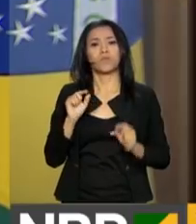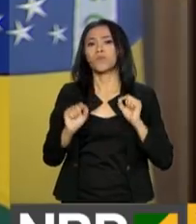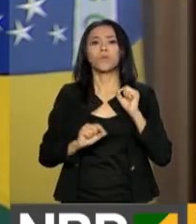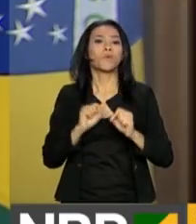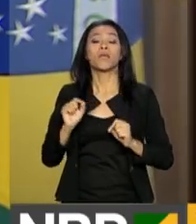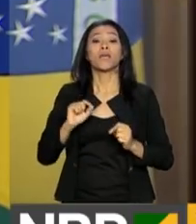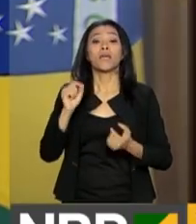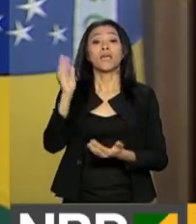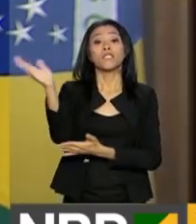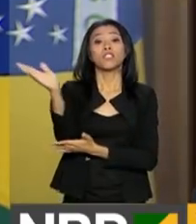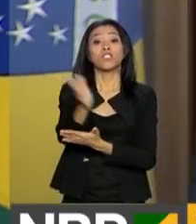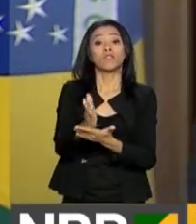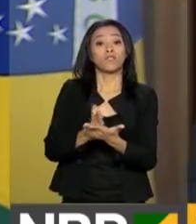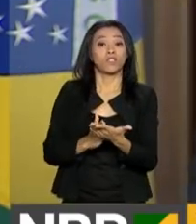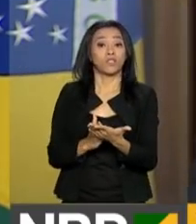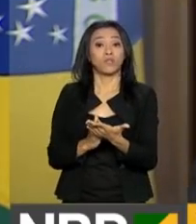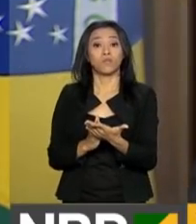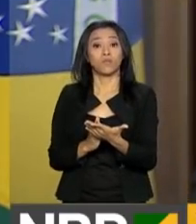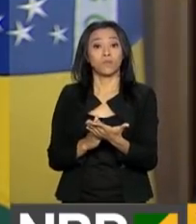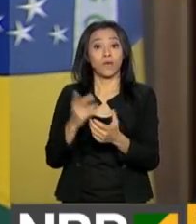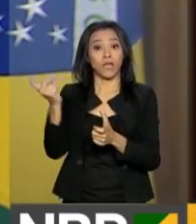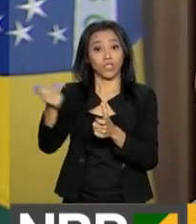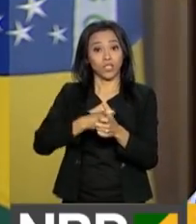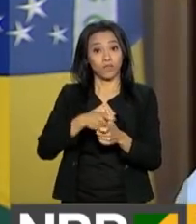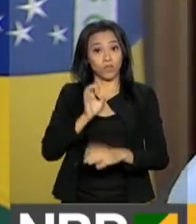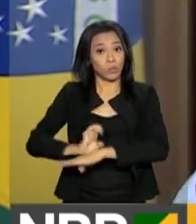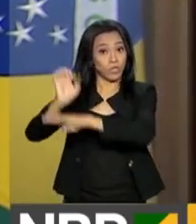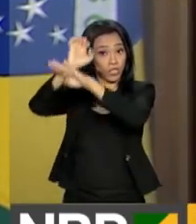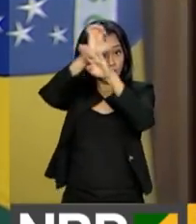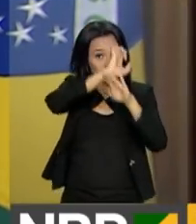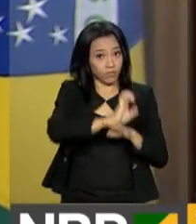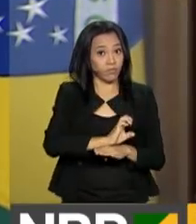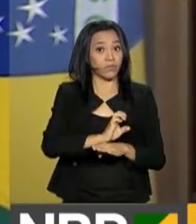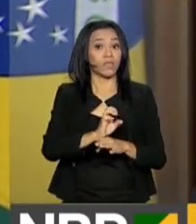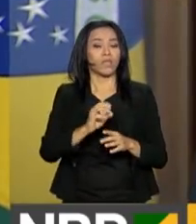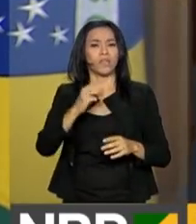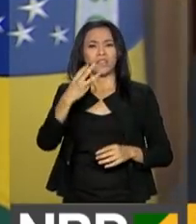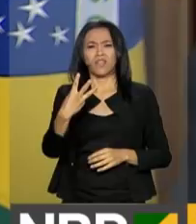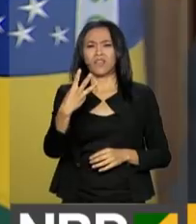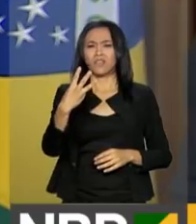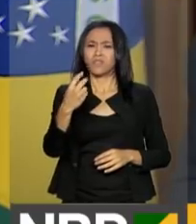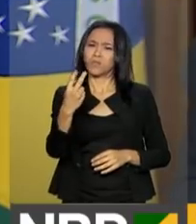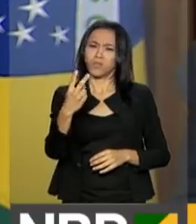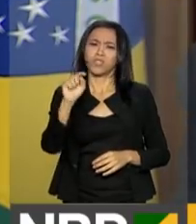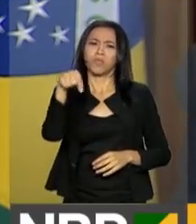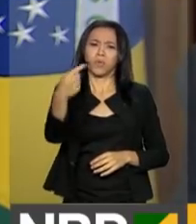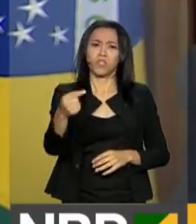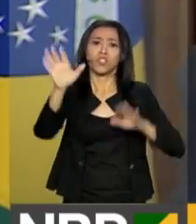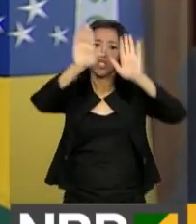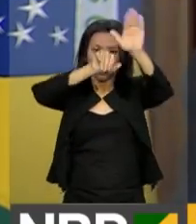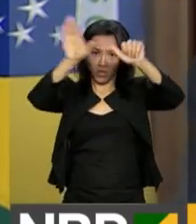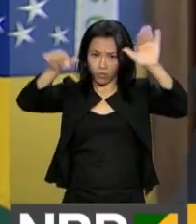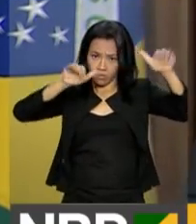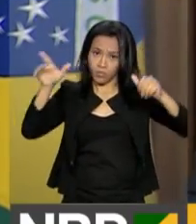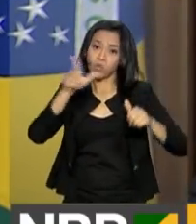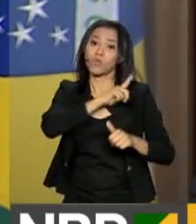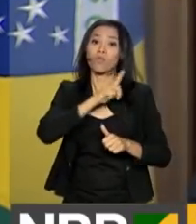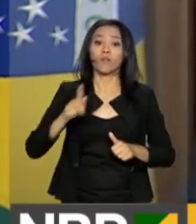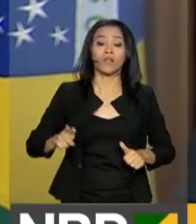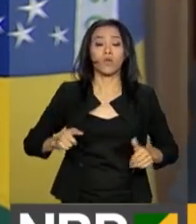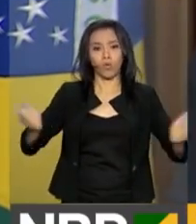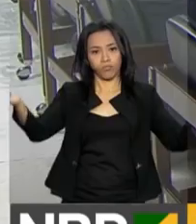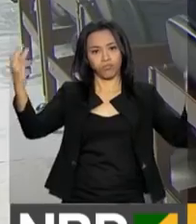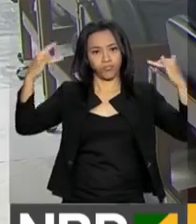repactuação da dívida dos estados assim que assumimos três quatro meses depois nós usamos a reunião dos governadores ri